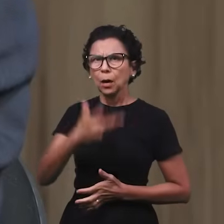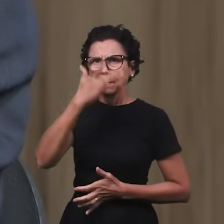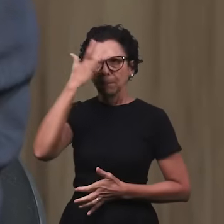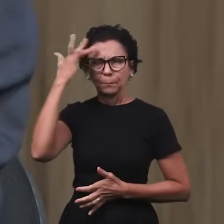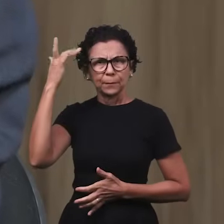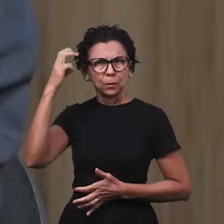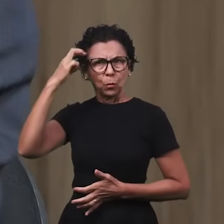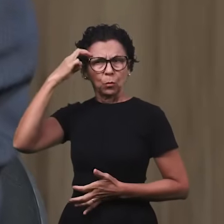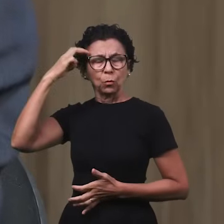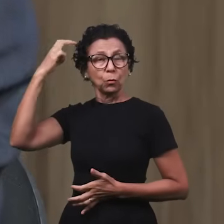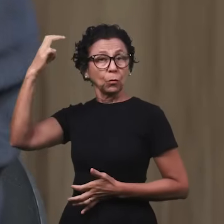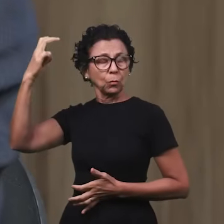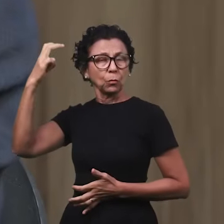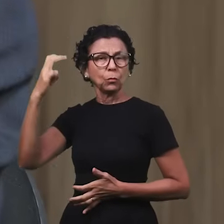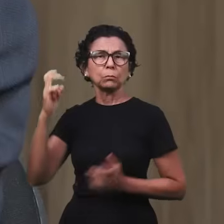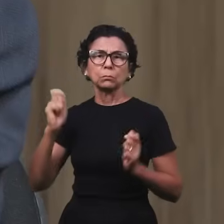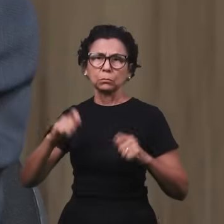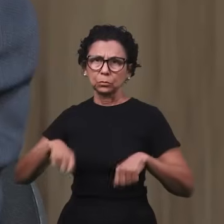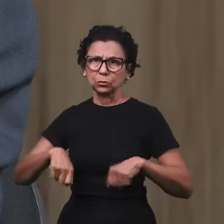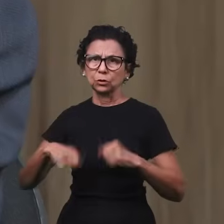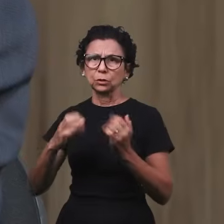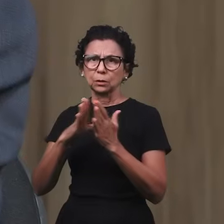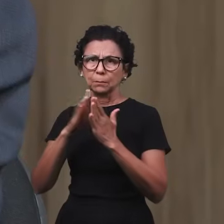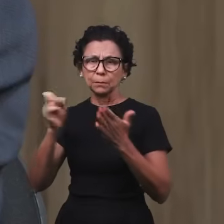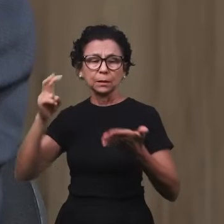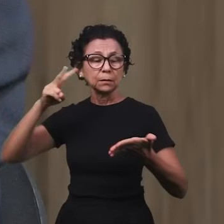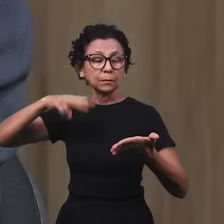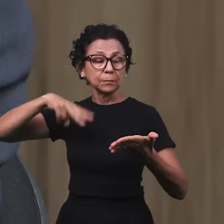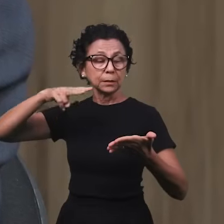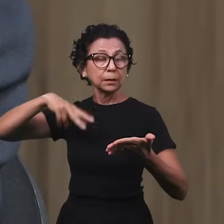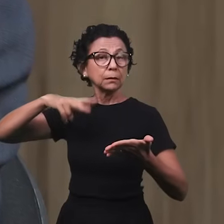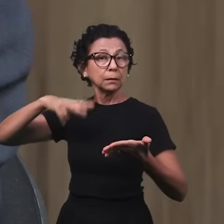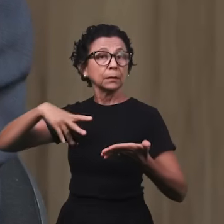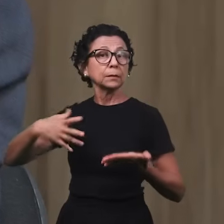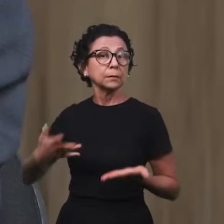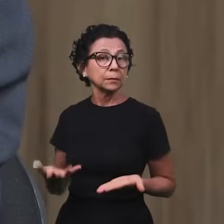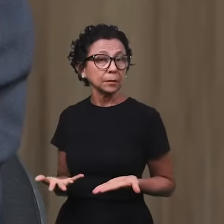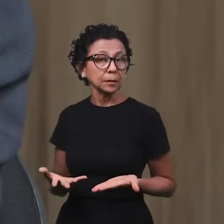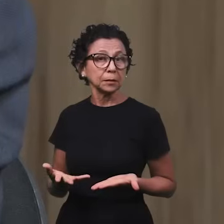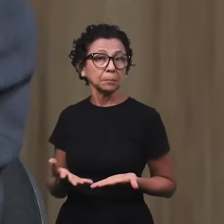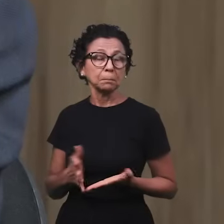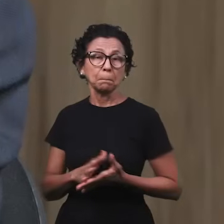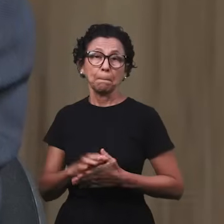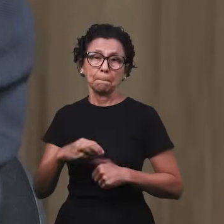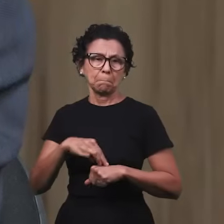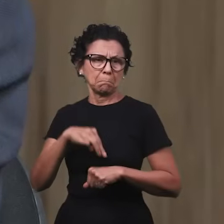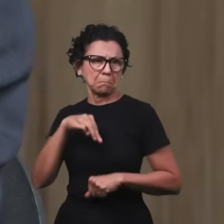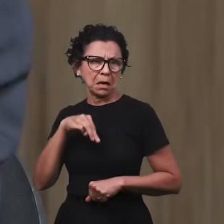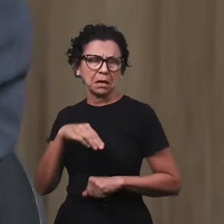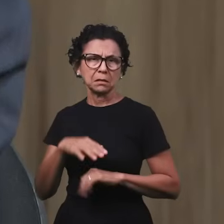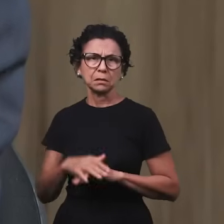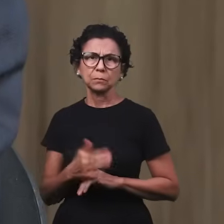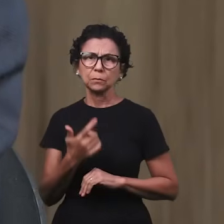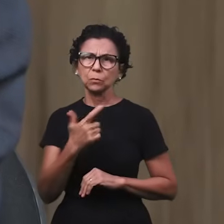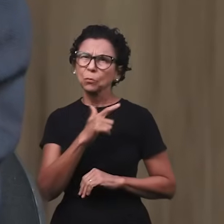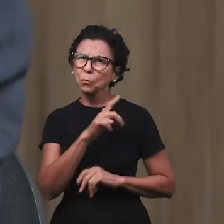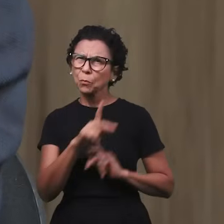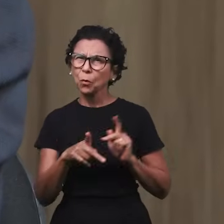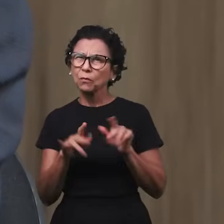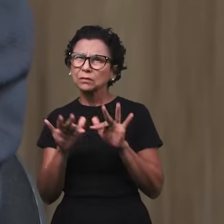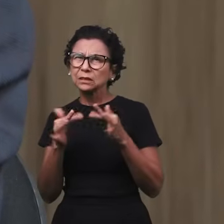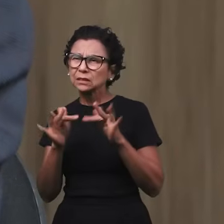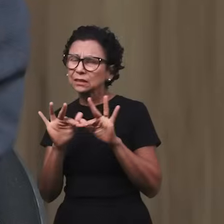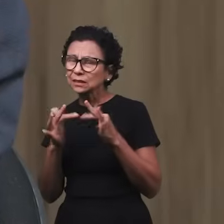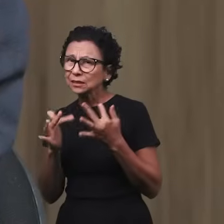cultural é que podiam ter acesso à Bíblia, que eram os mestres das universidades da igreja. Mas o povo, de uma maneira geral, não podia ter